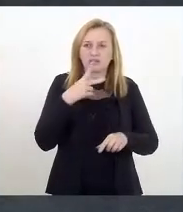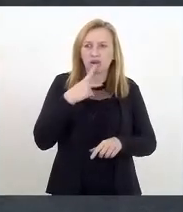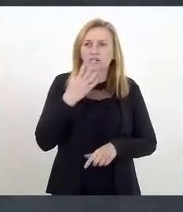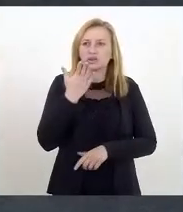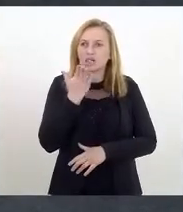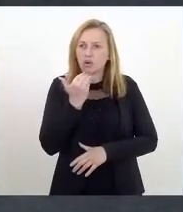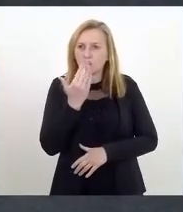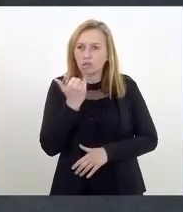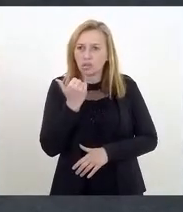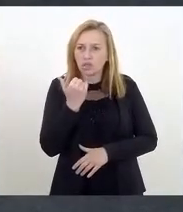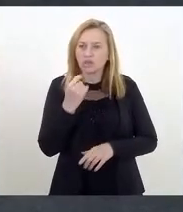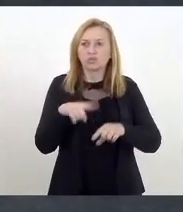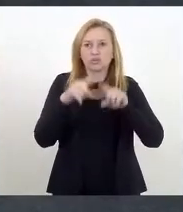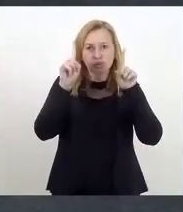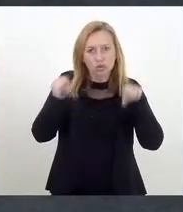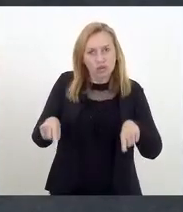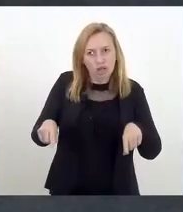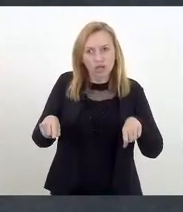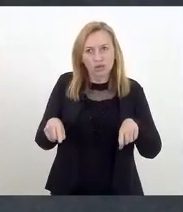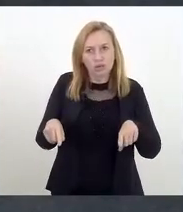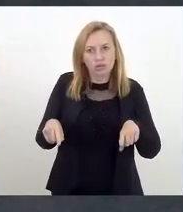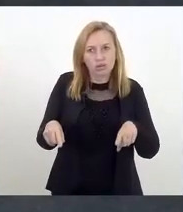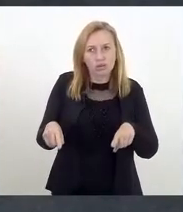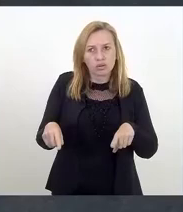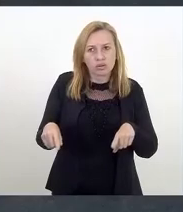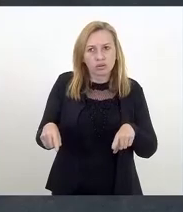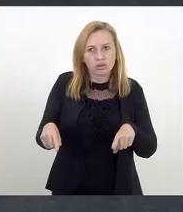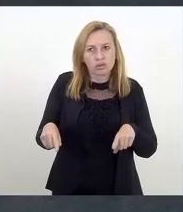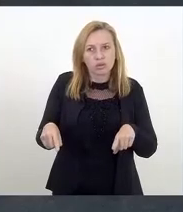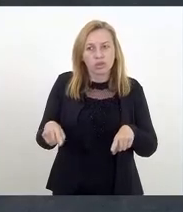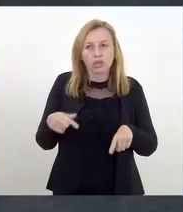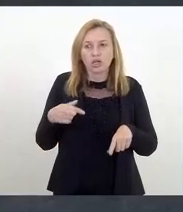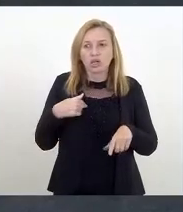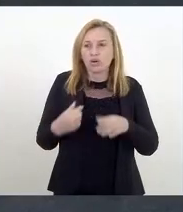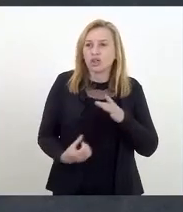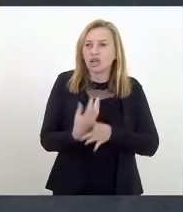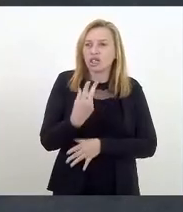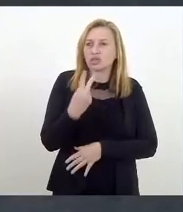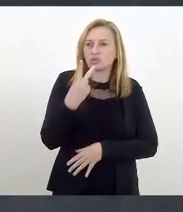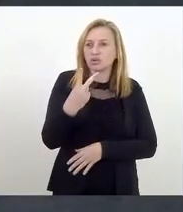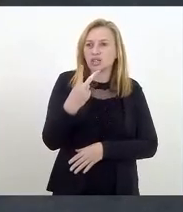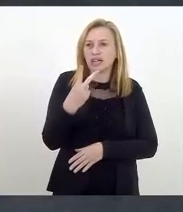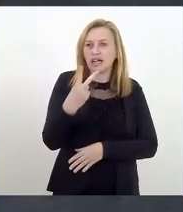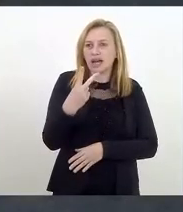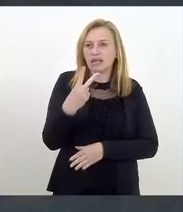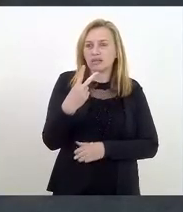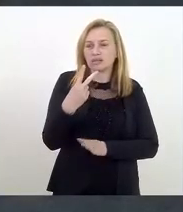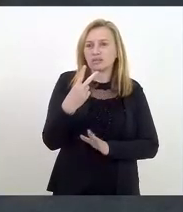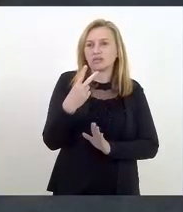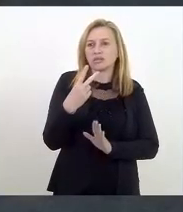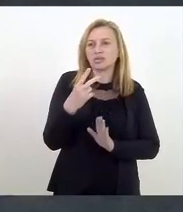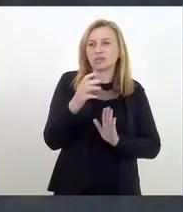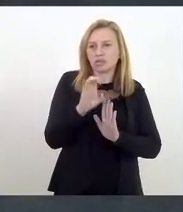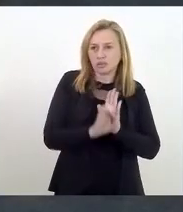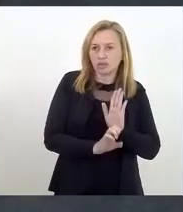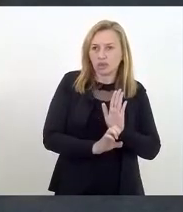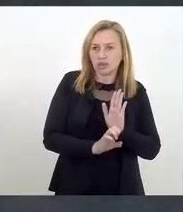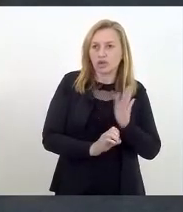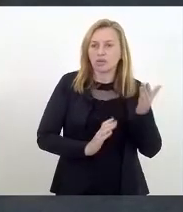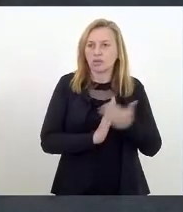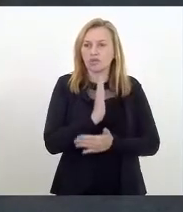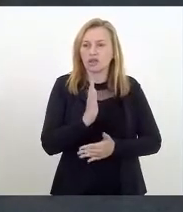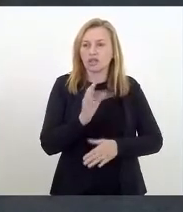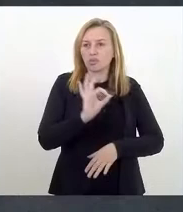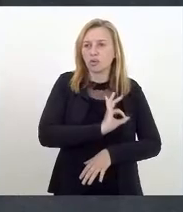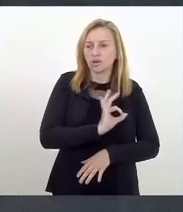do funcionário. E eu fiz duas indicações aprovadas para a Polícia Civil, tanto da alimentação